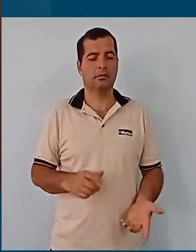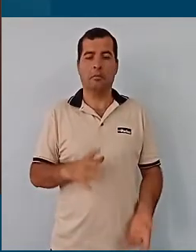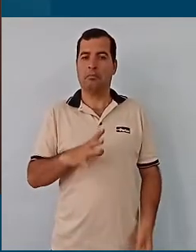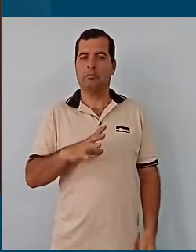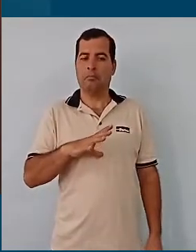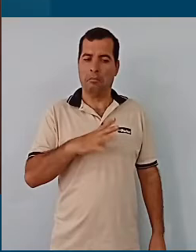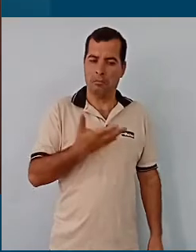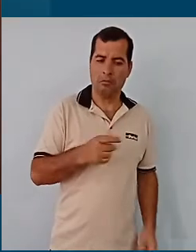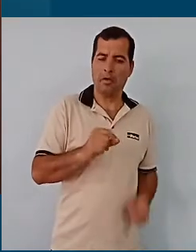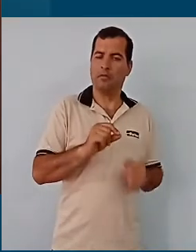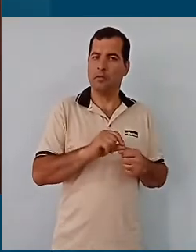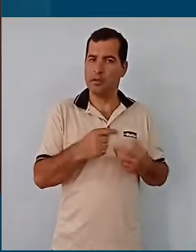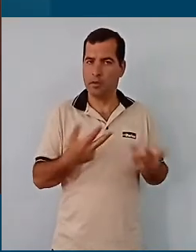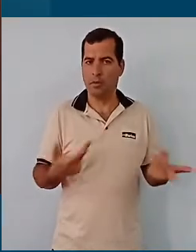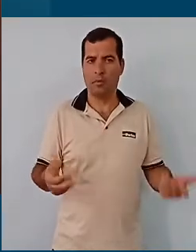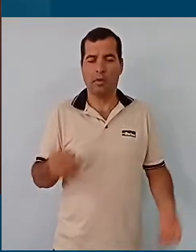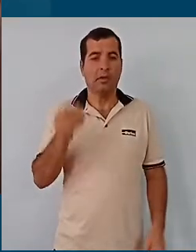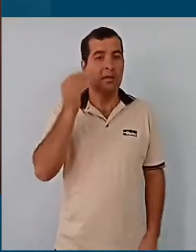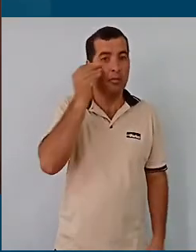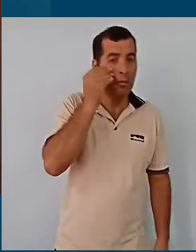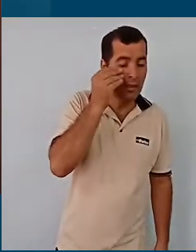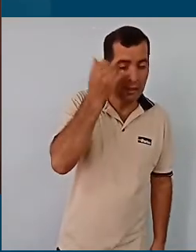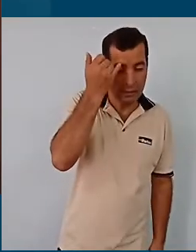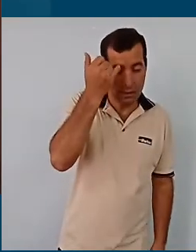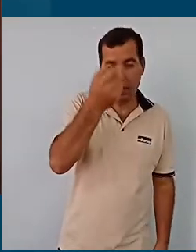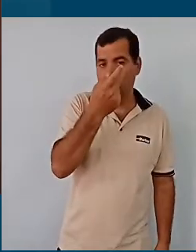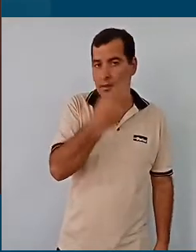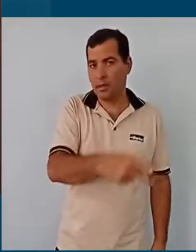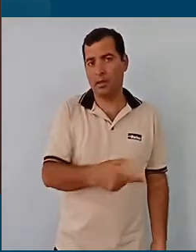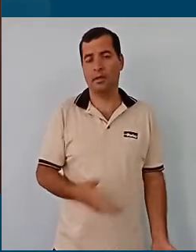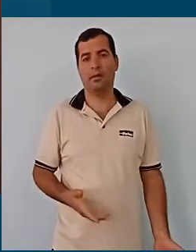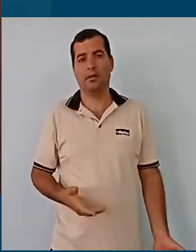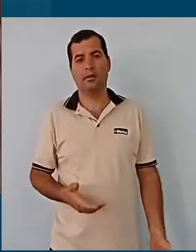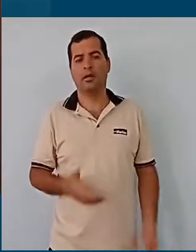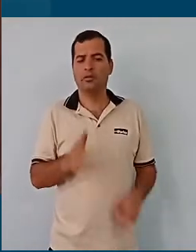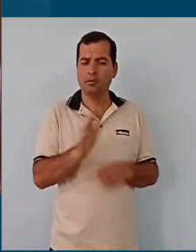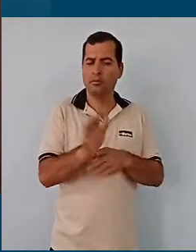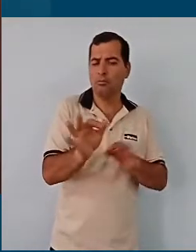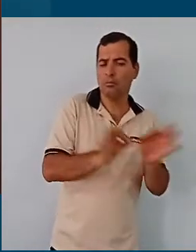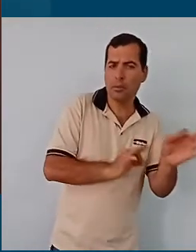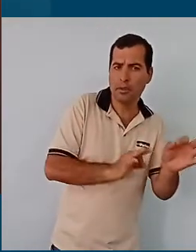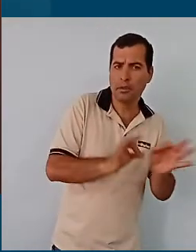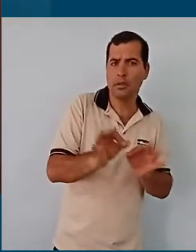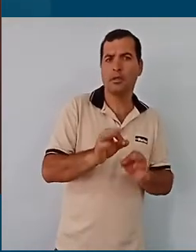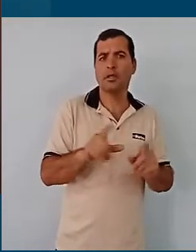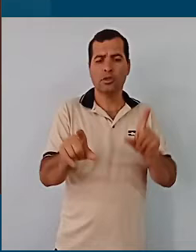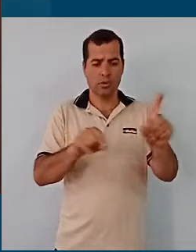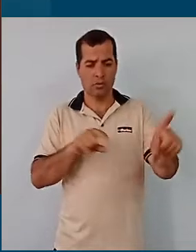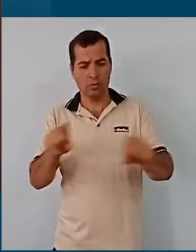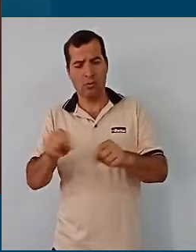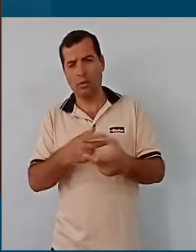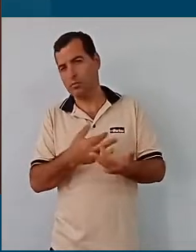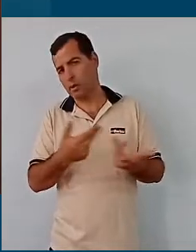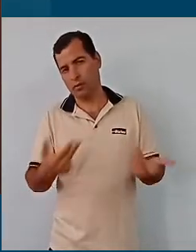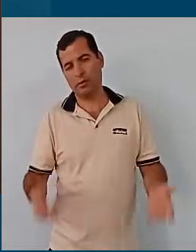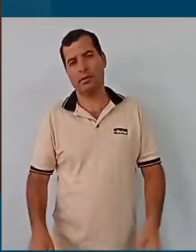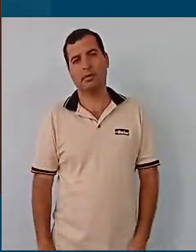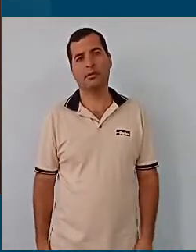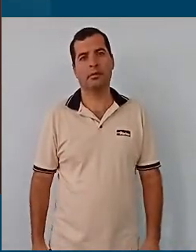iniciativas, possa experimentar suas próprias ideias, possa ajudar a planejar, fazer escolhas, enfim, né?